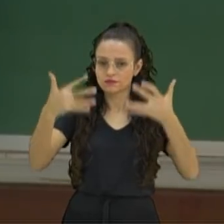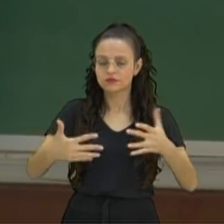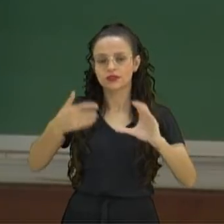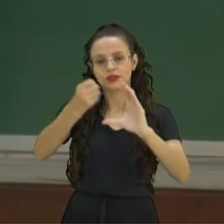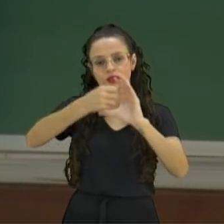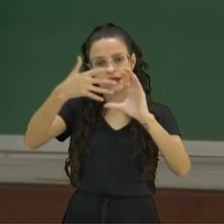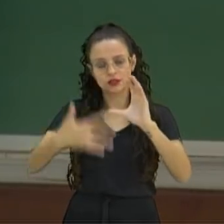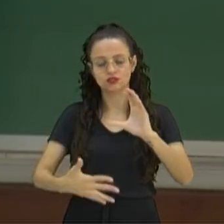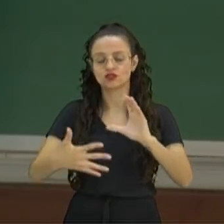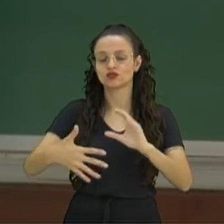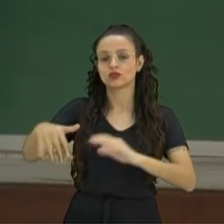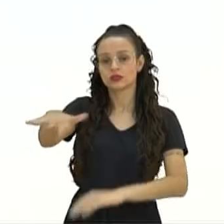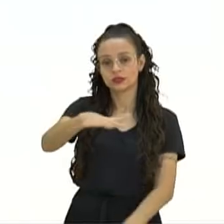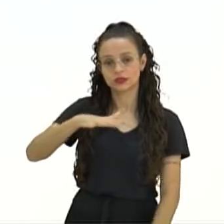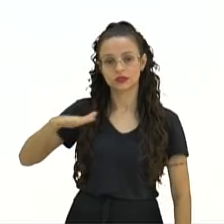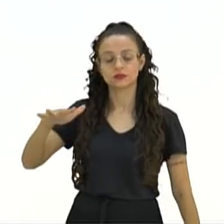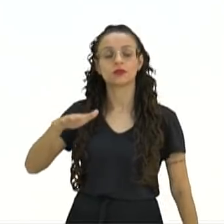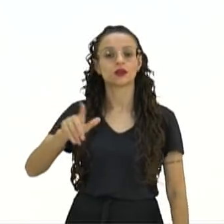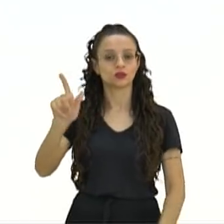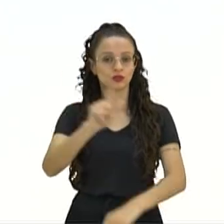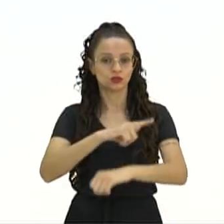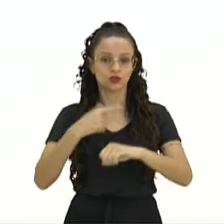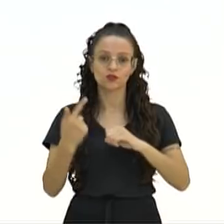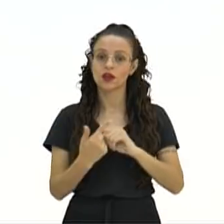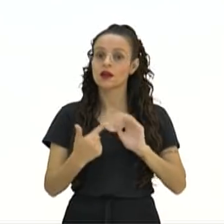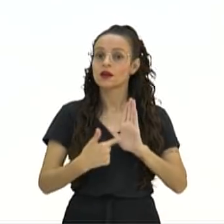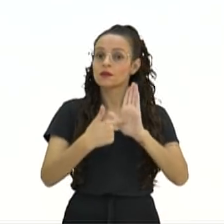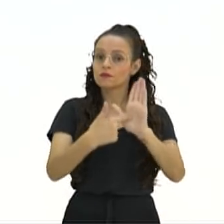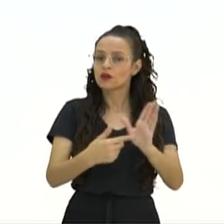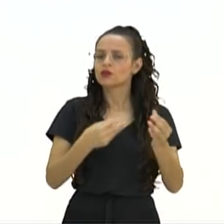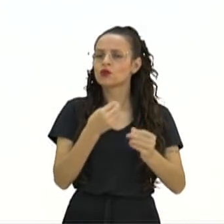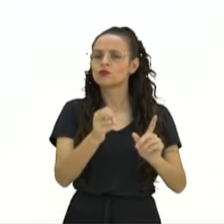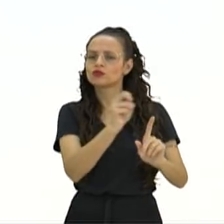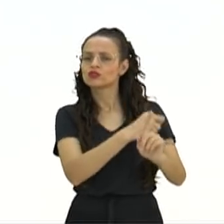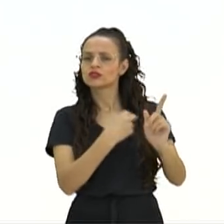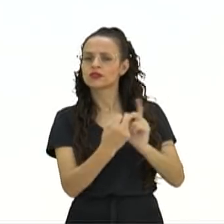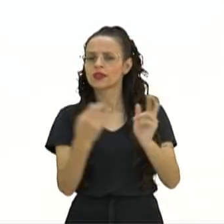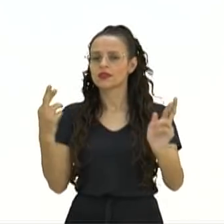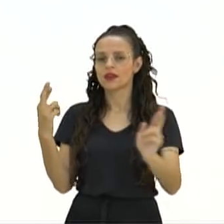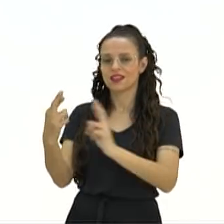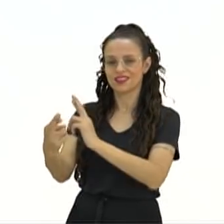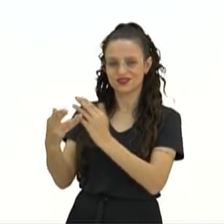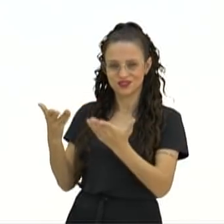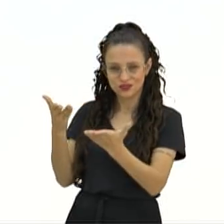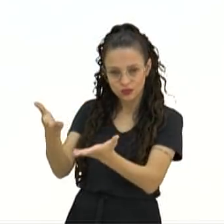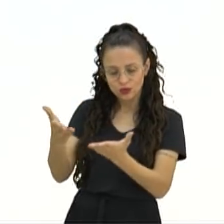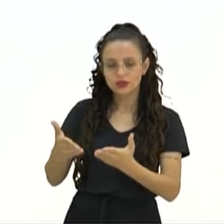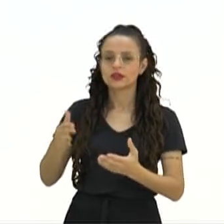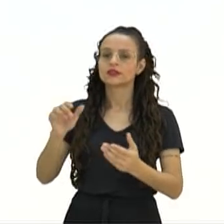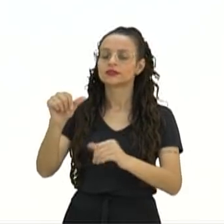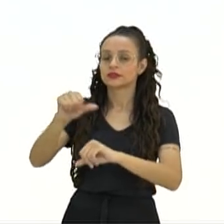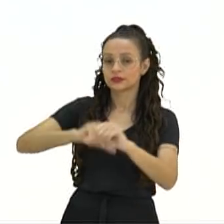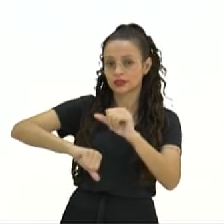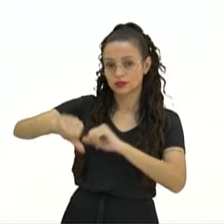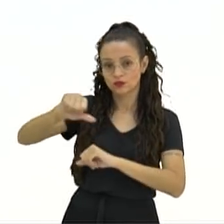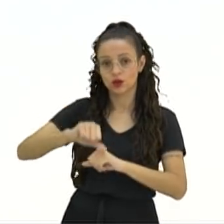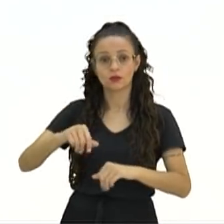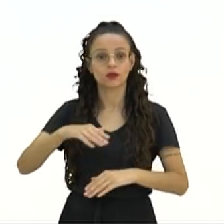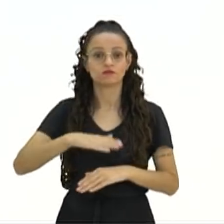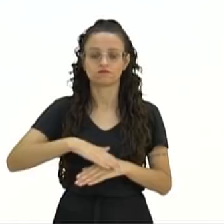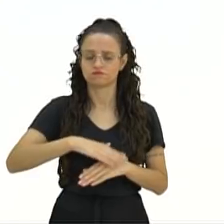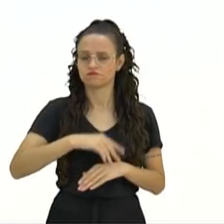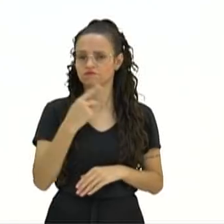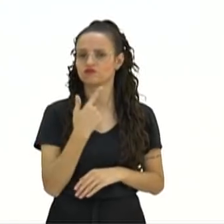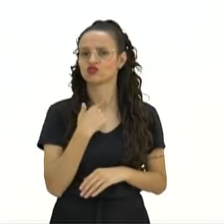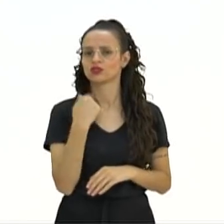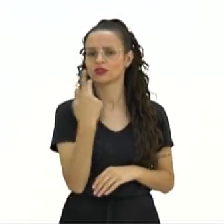que demonstram como a sociedade se relaciona com o meio, transforma para atender suas necessidades ou